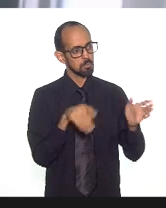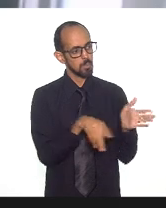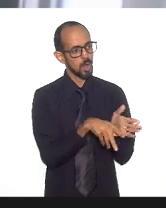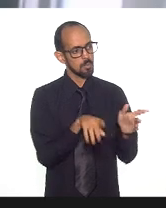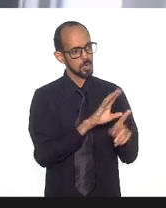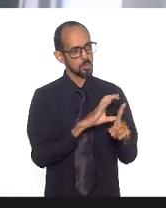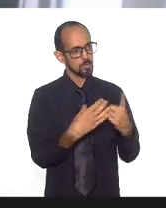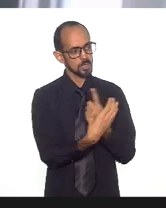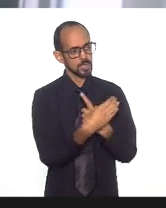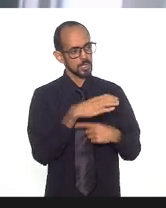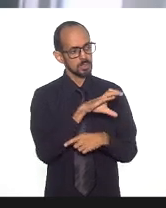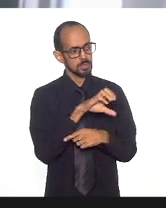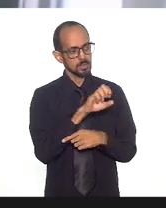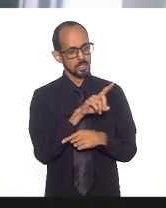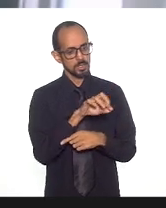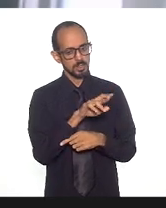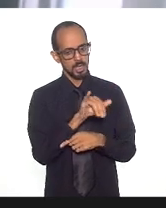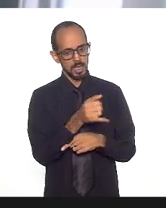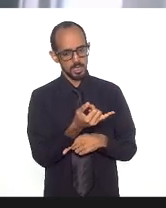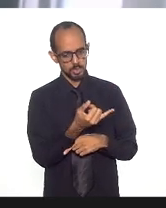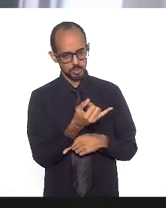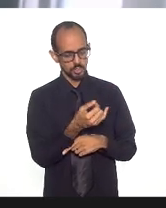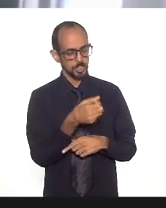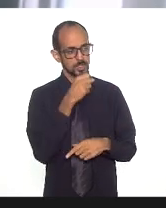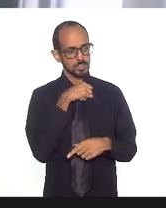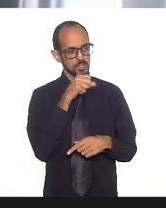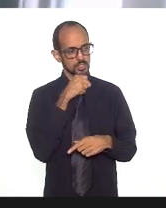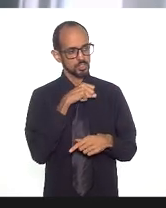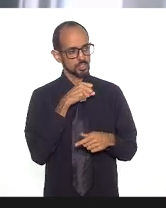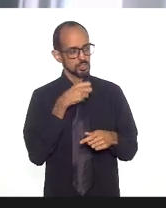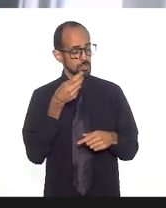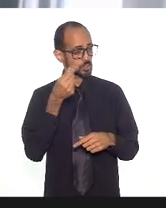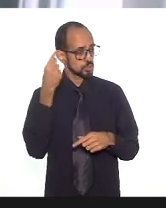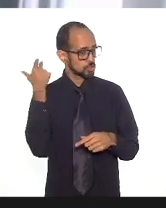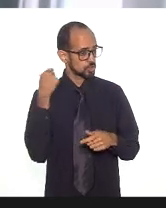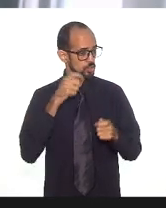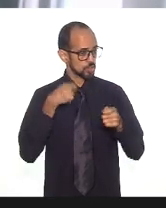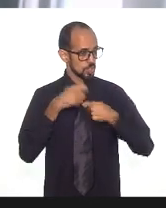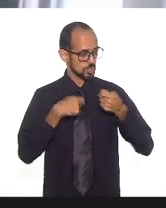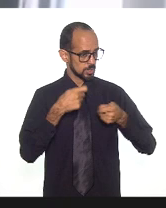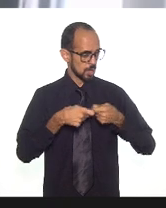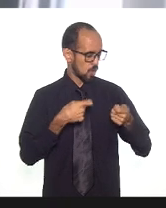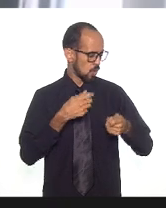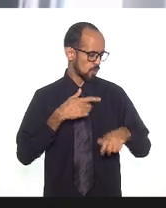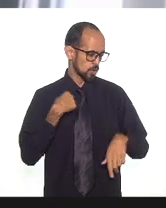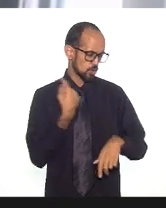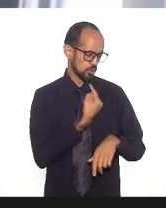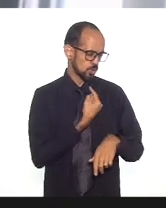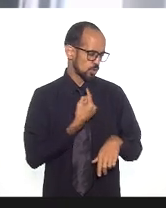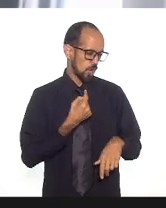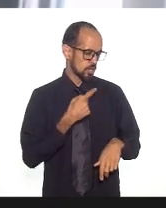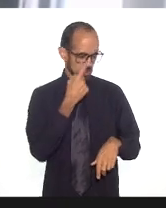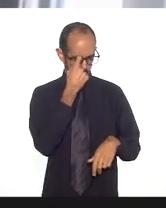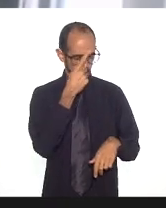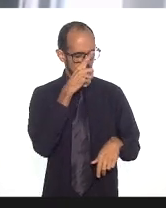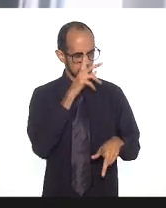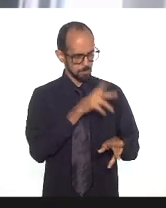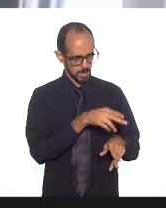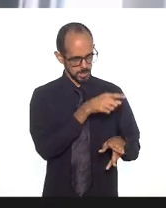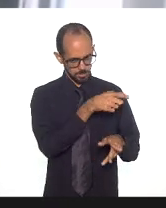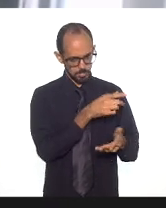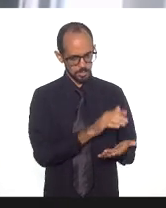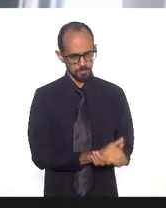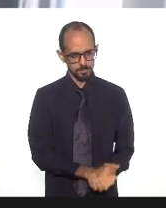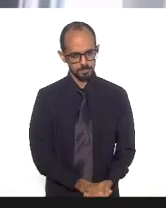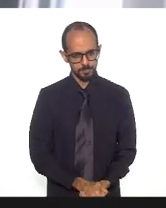CCERJ, da antiga gestão, dos servidores, enfim. Então, nosso espírito continua o mesmo. Então, queria deixar essa sugestão ao presidente